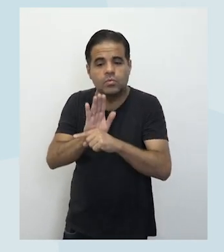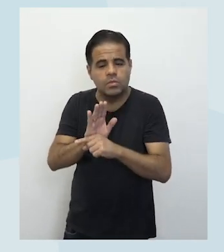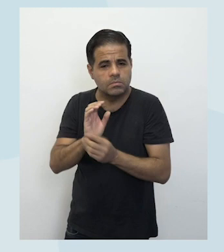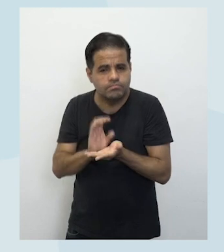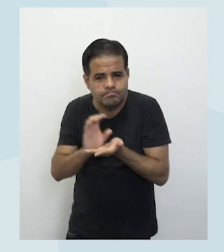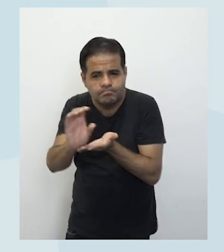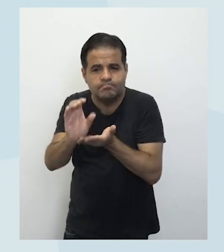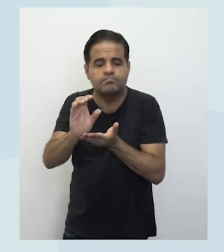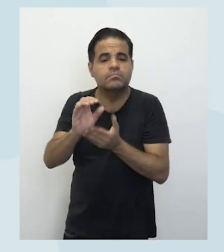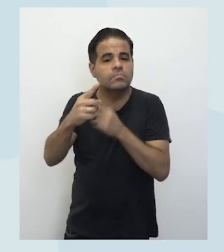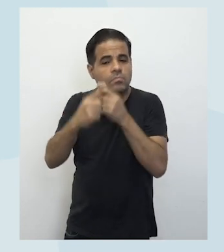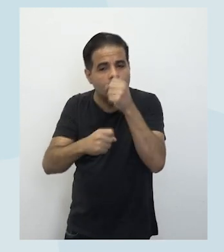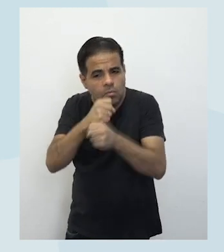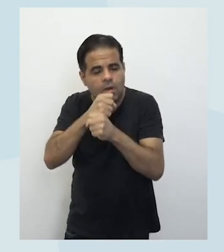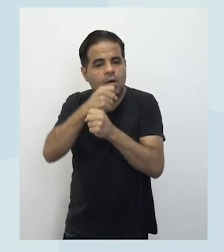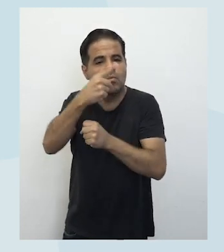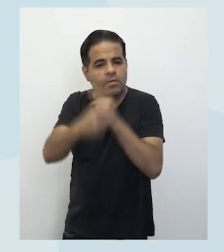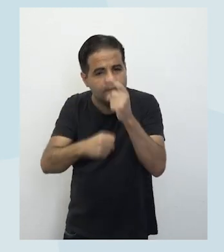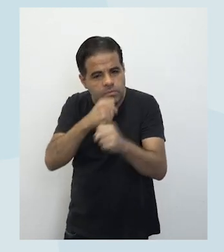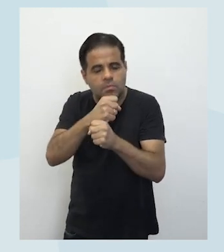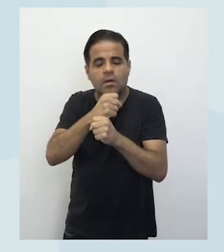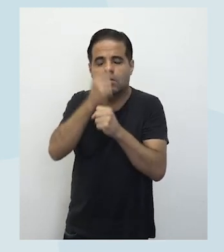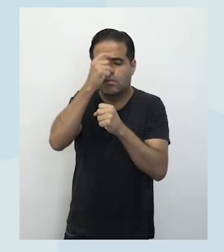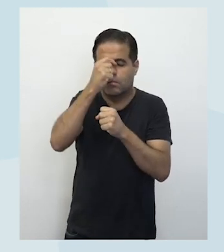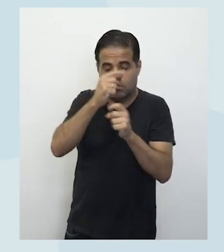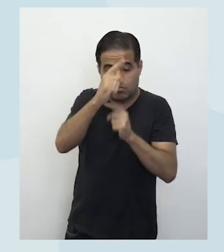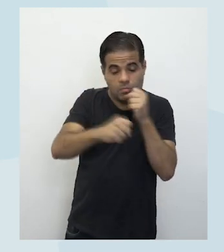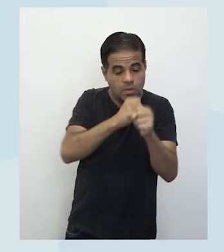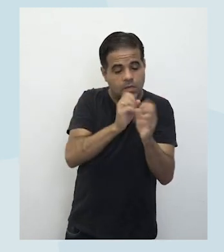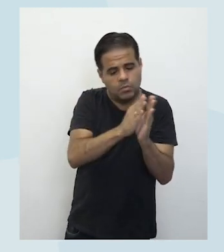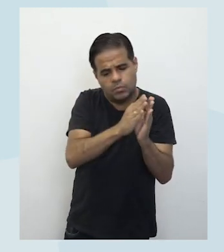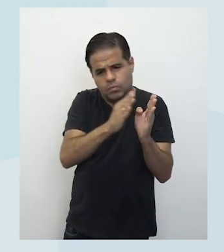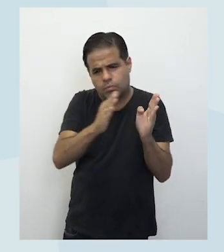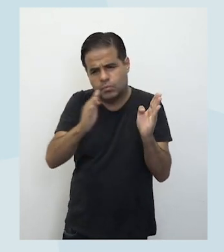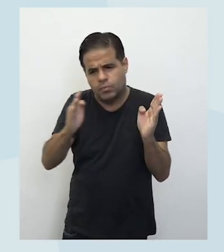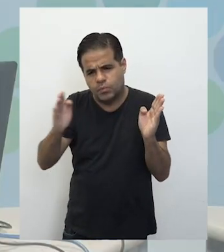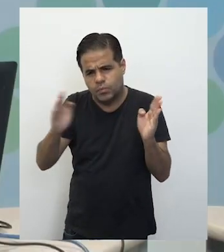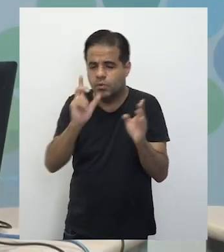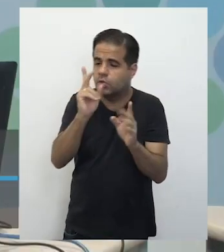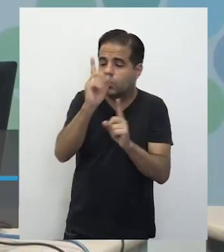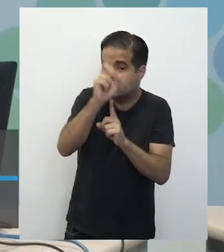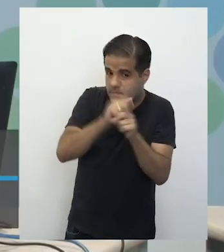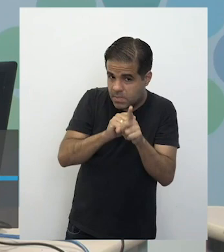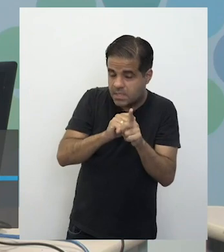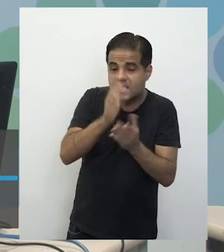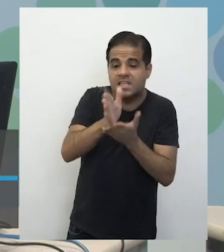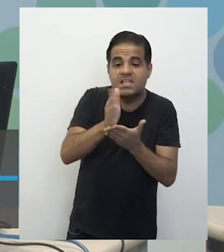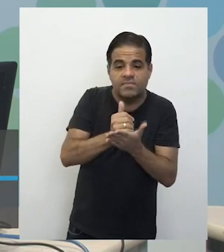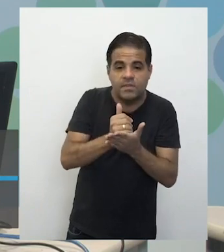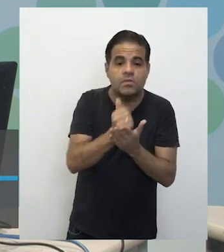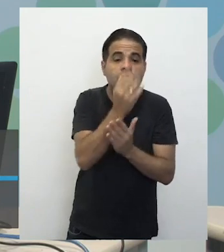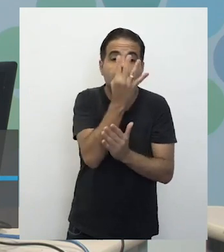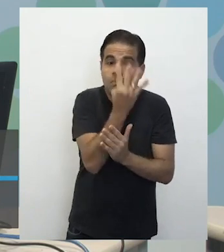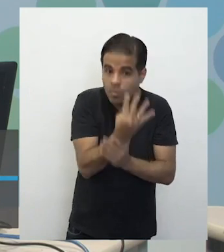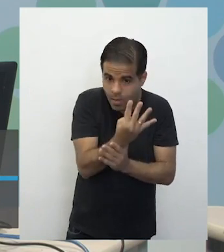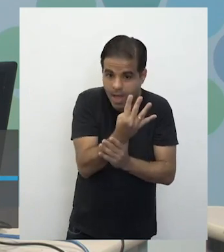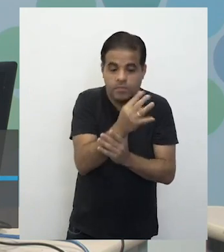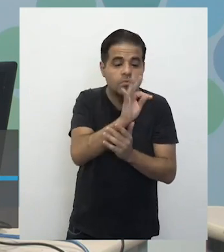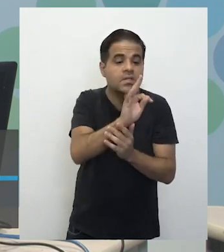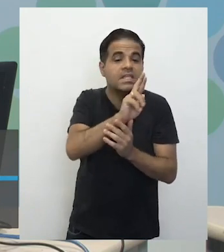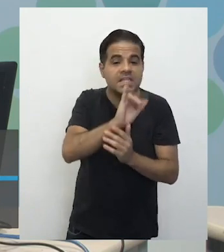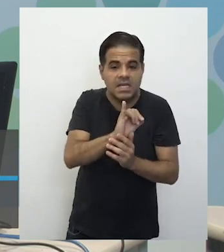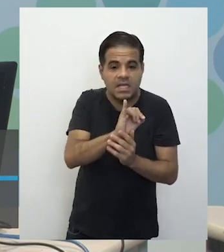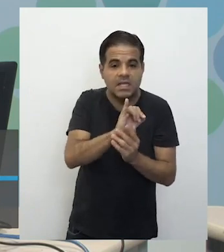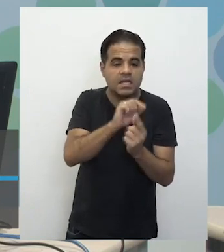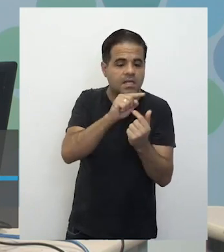forma anual. Então, o ano, né, nós temos 12 meses, ele é dividido em 4 trimestres,